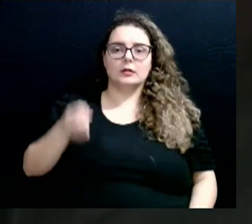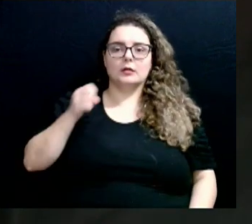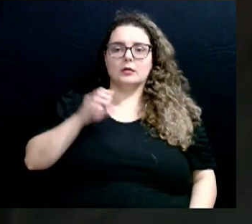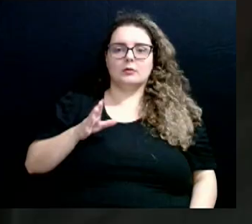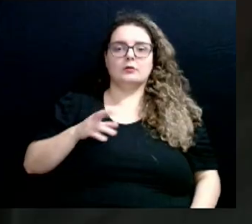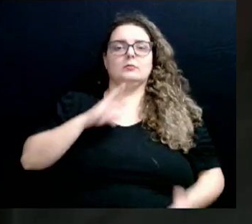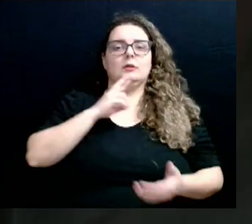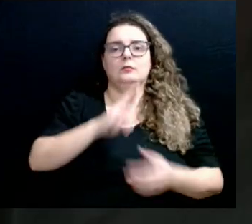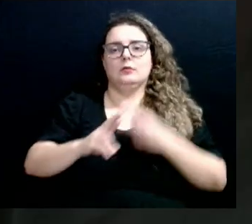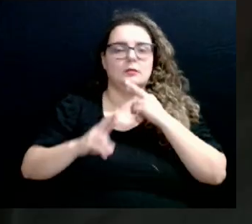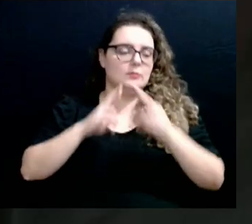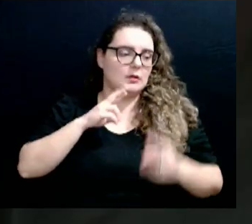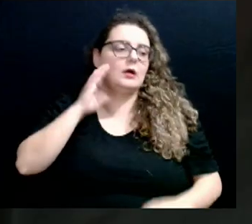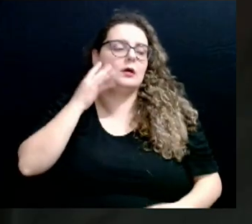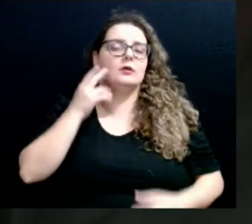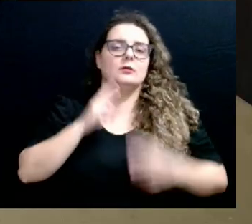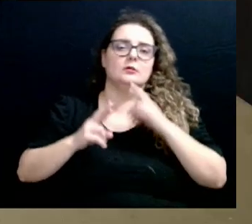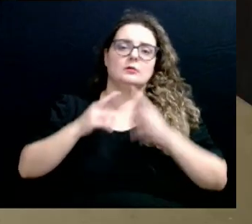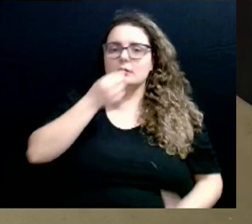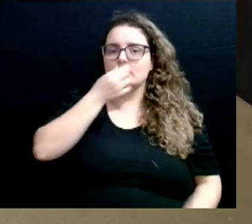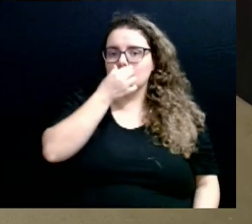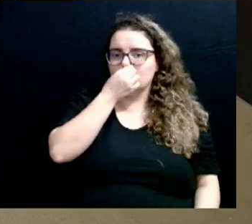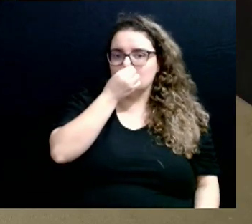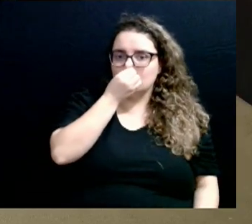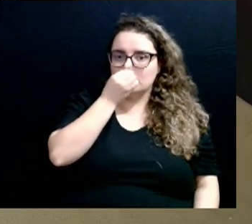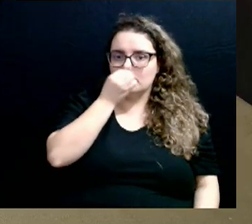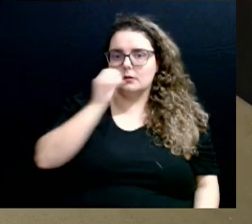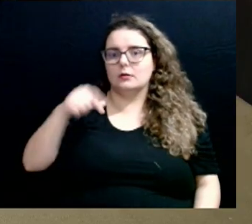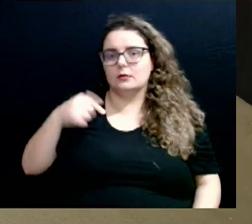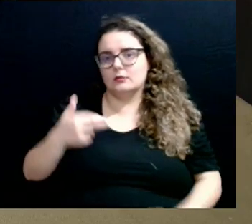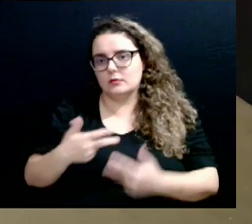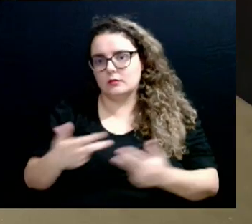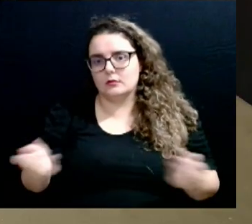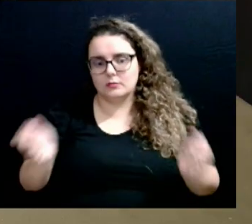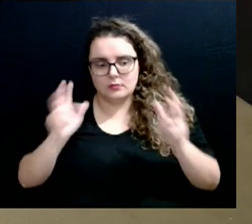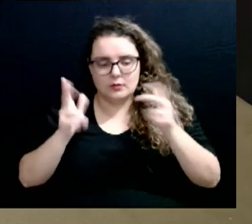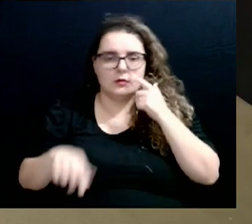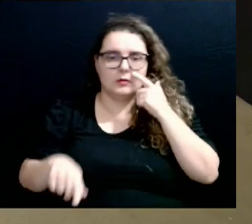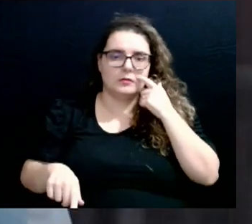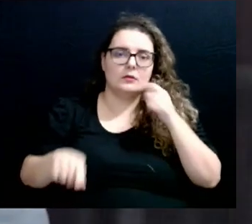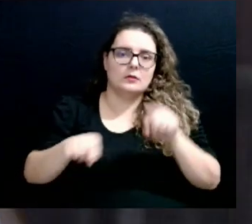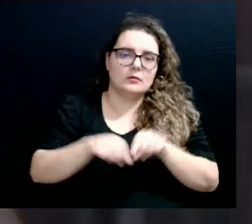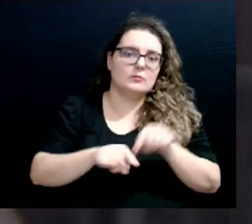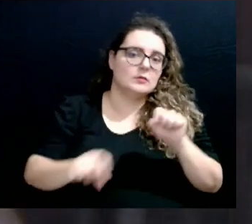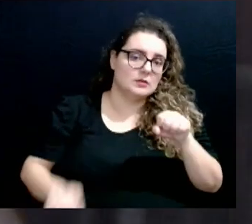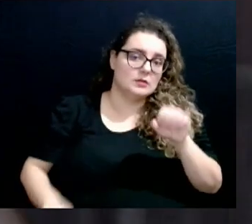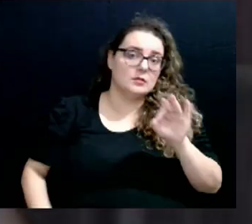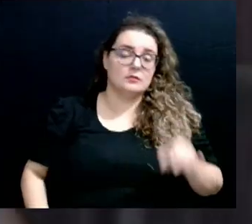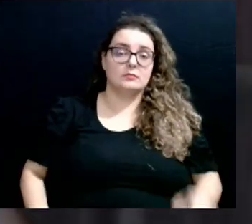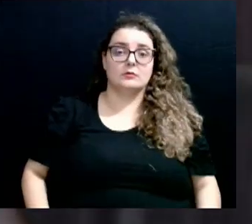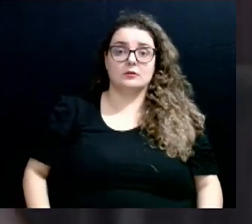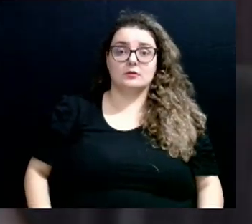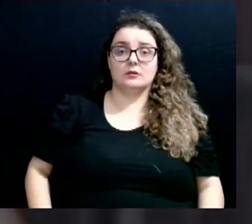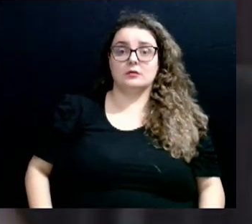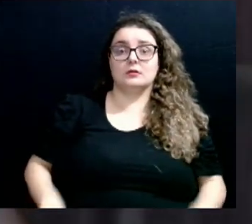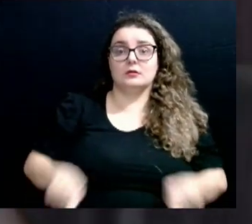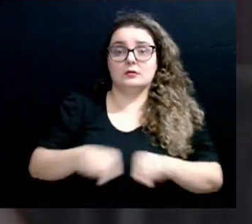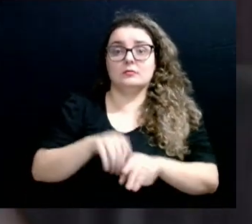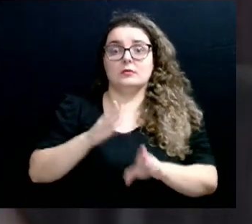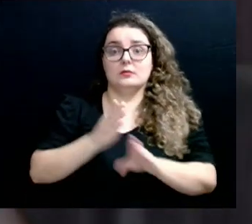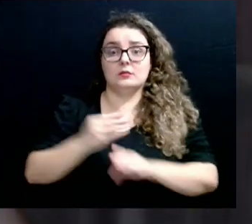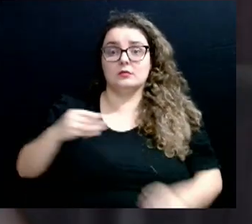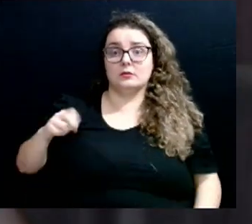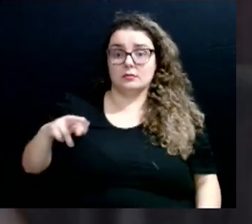tem que responder e é outra coisa que chama atenção também, né? Sim, exatamente. E vem muito de encontro ao que a Mariana colocou